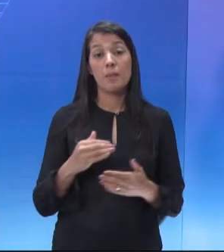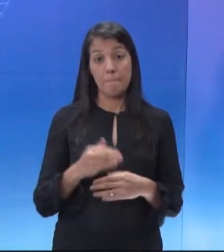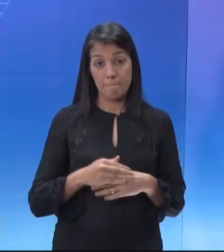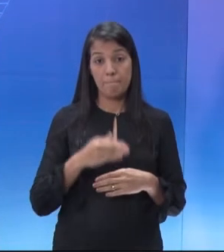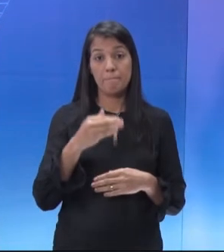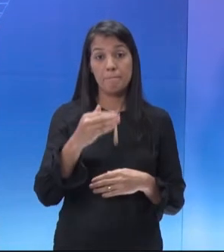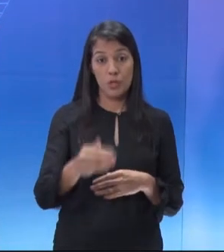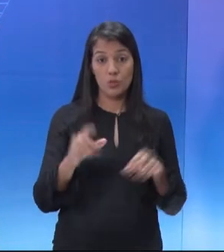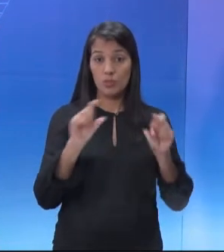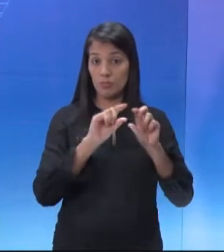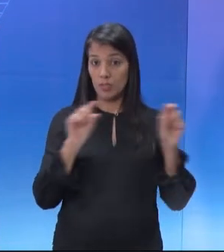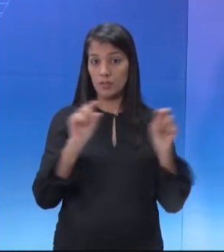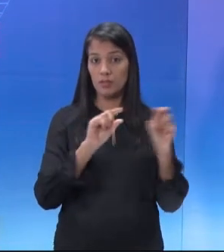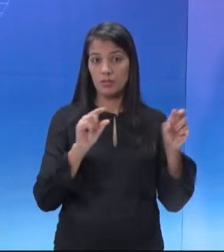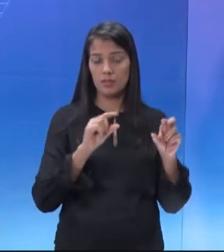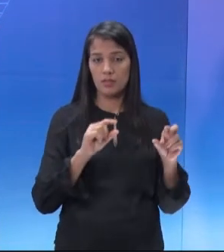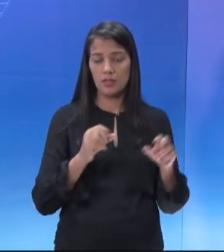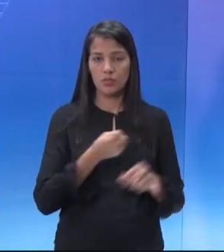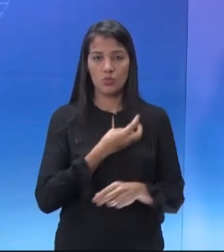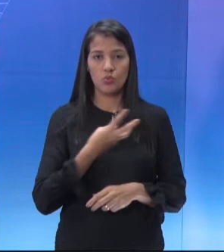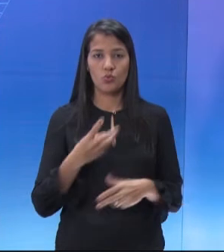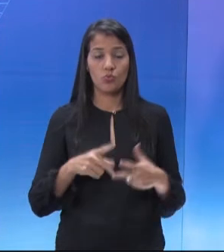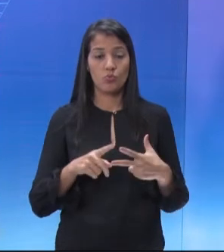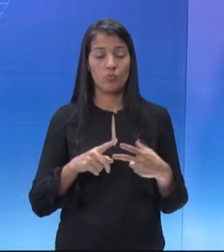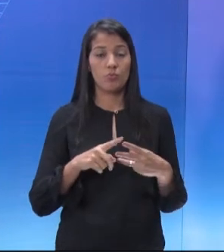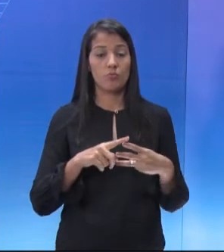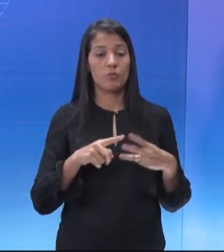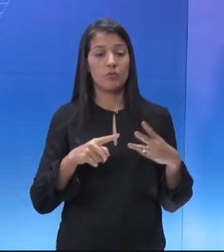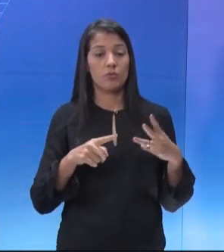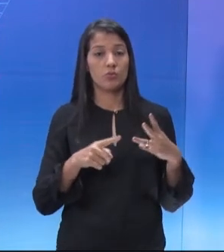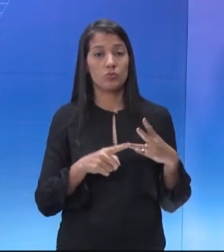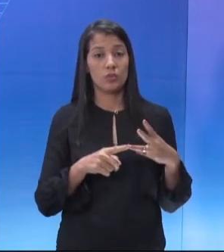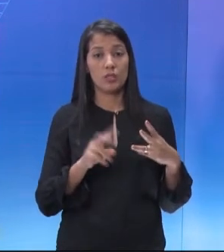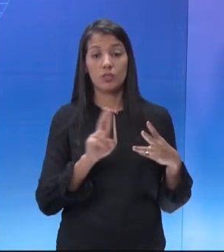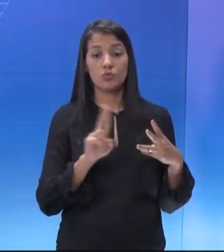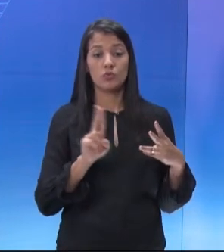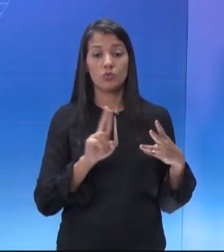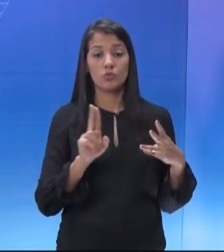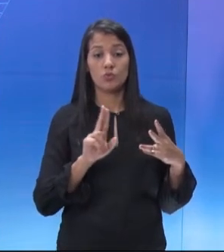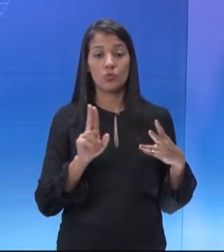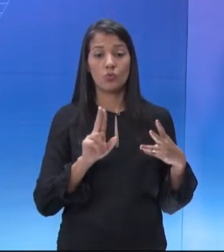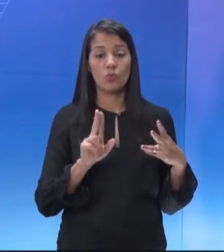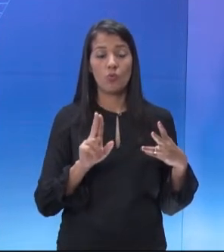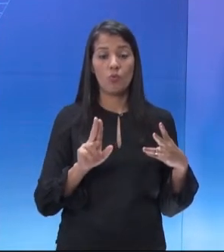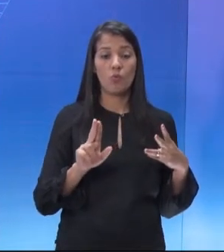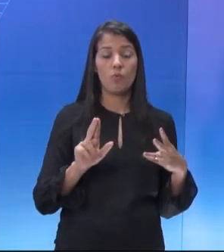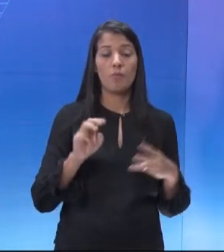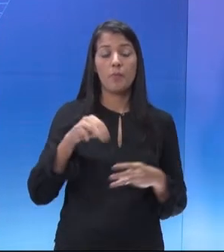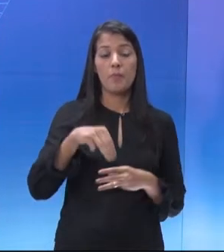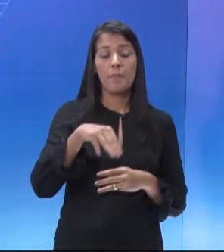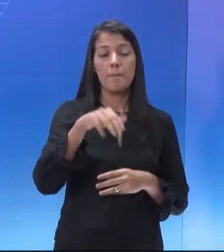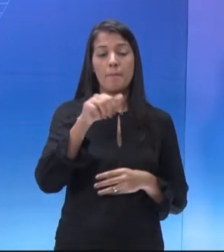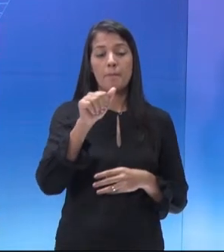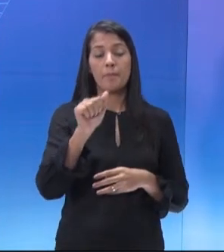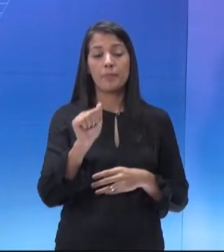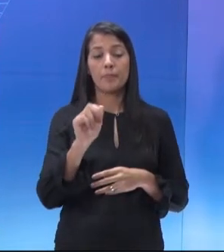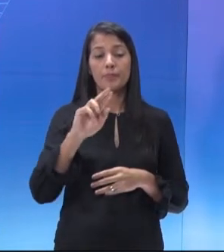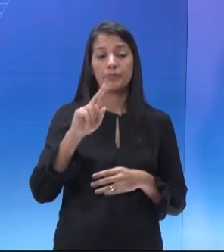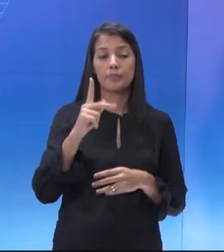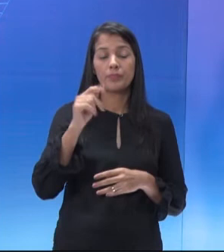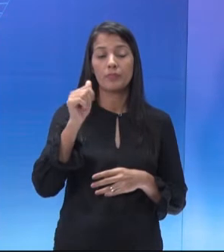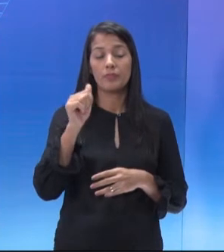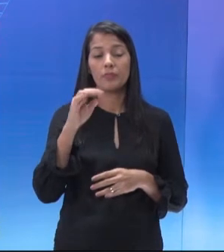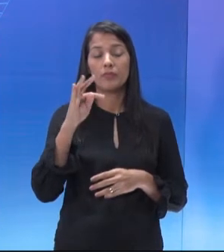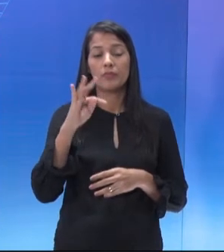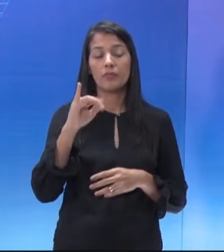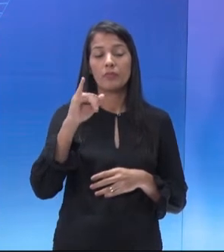próxima citação que eu trouxe aí para vocês, uma citação do líder Mahatma Gandhi, o líder indiano, né, que